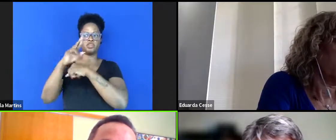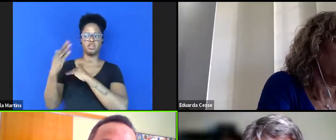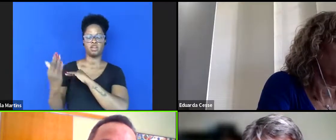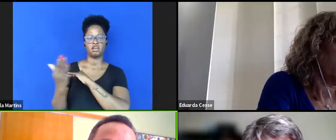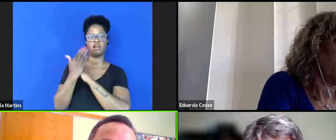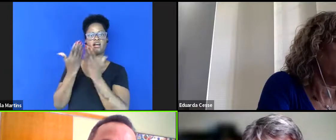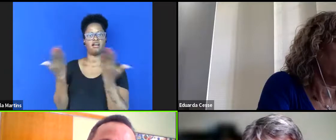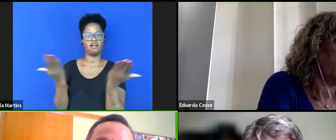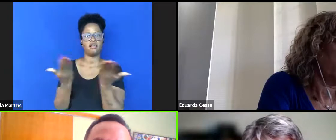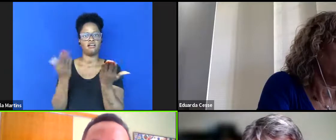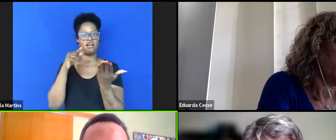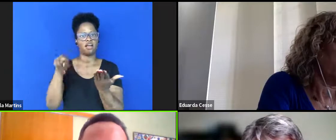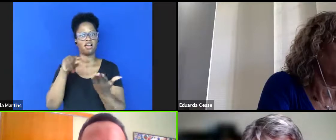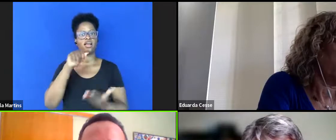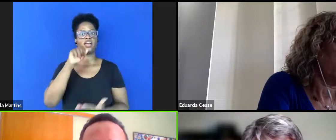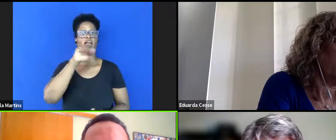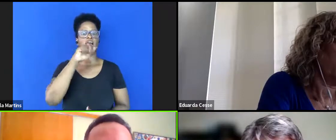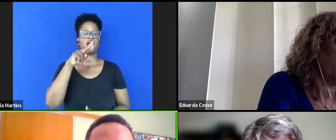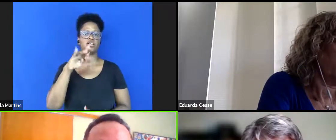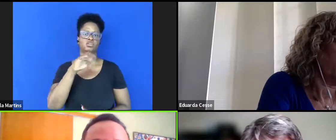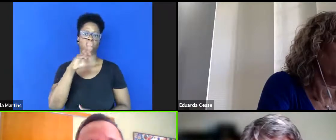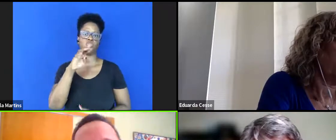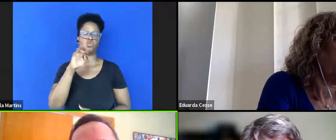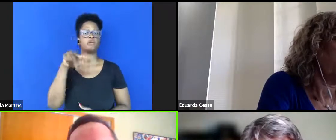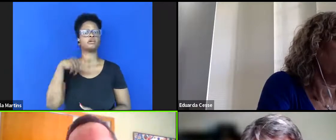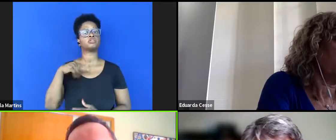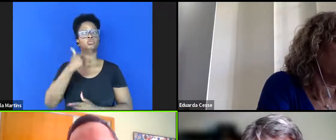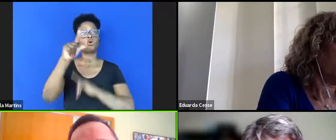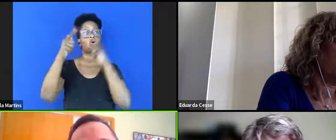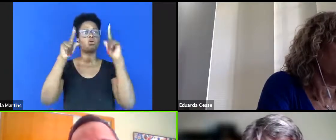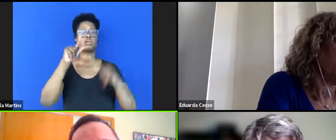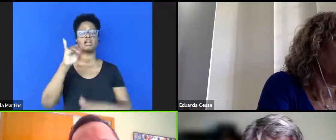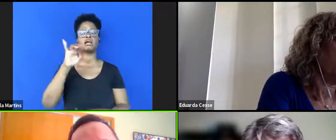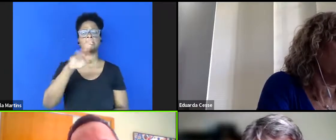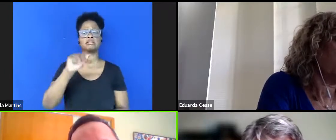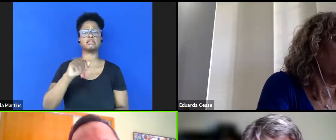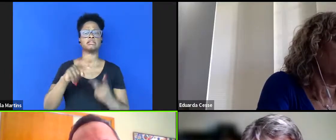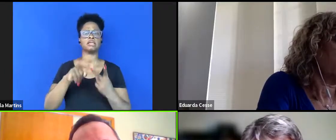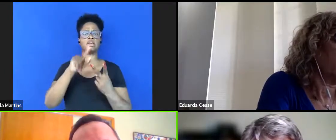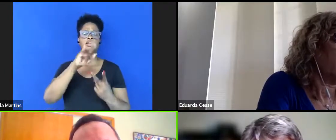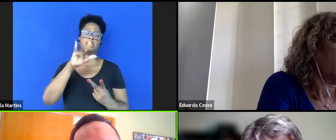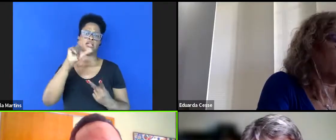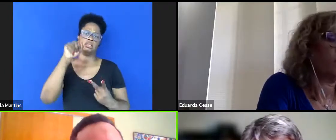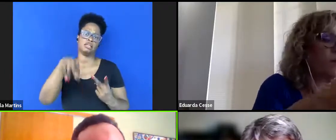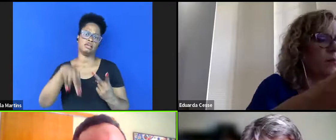parte, que é o Arnon Jurbach, e os outros colegas, né, Larissa, Lia,